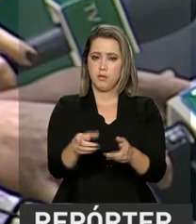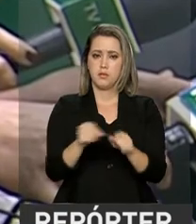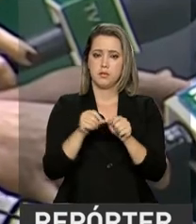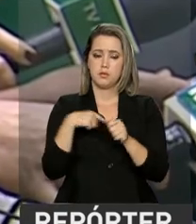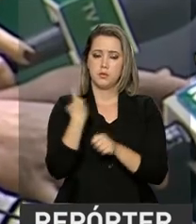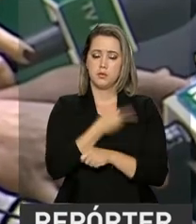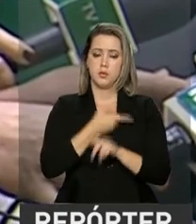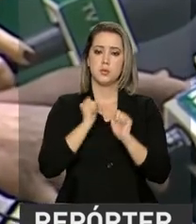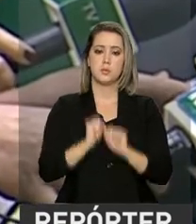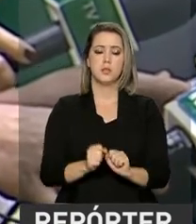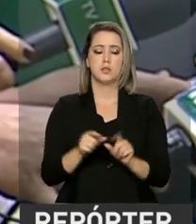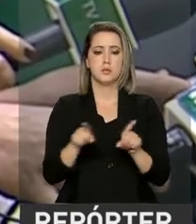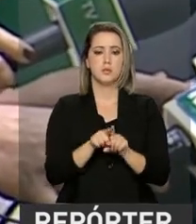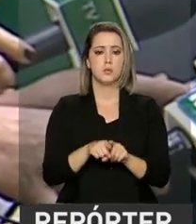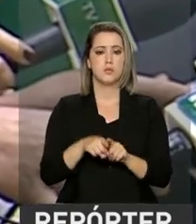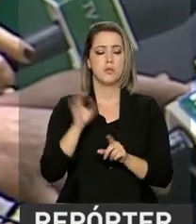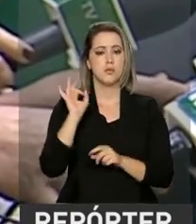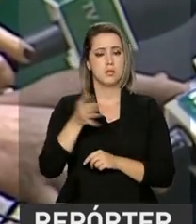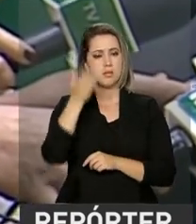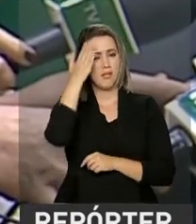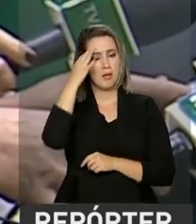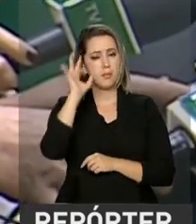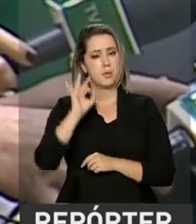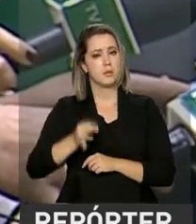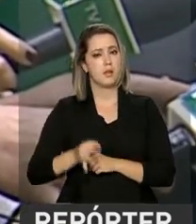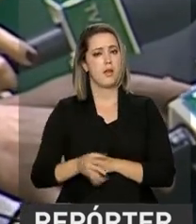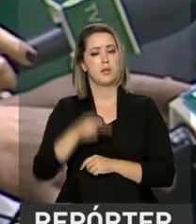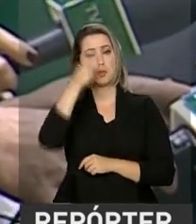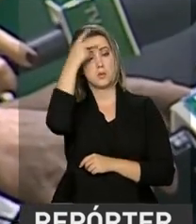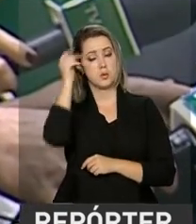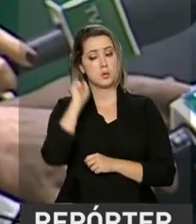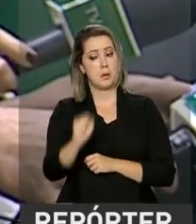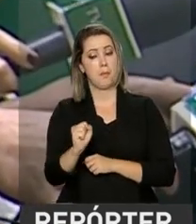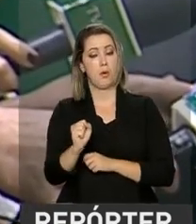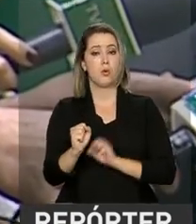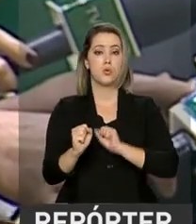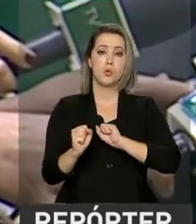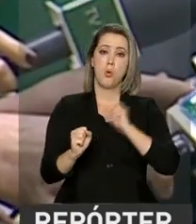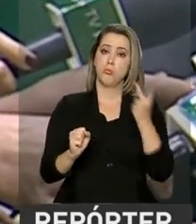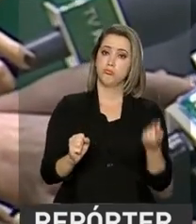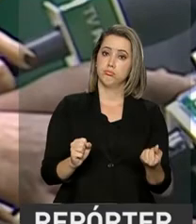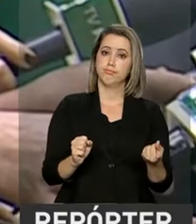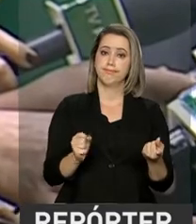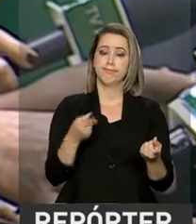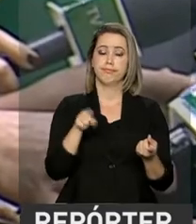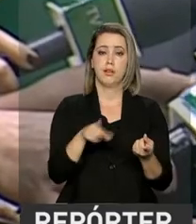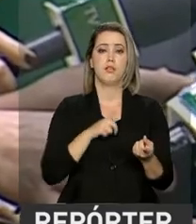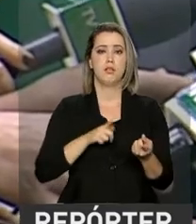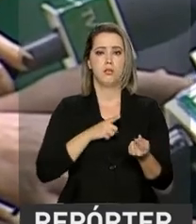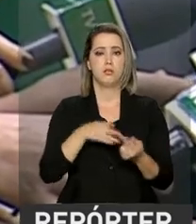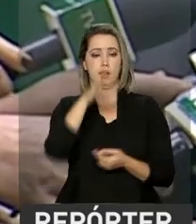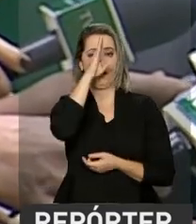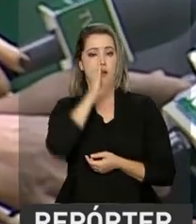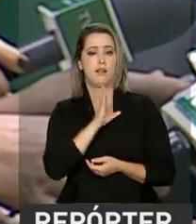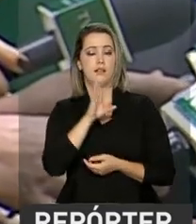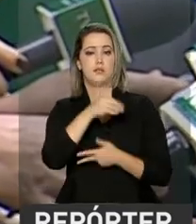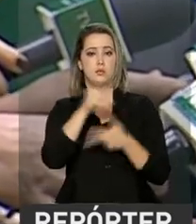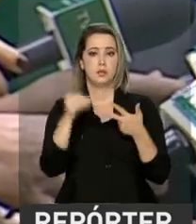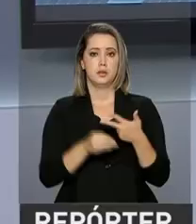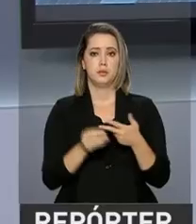a gente possa ter clareza daqueles que podem ou não se beneficiar da gratuidade não é nem